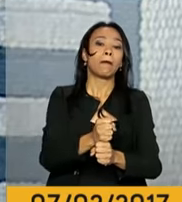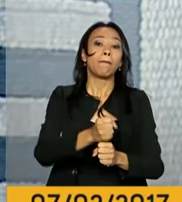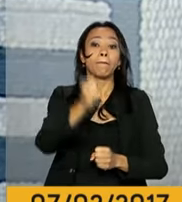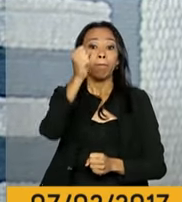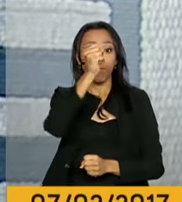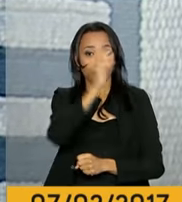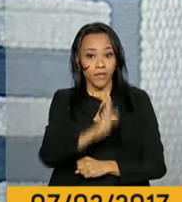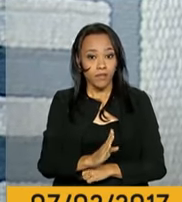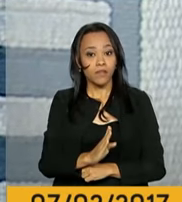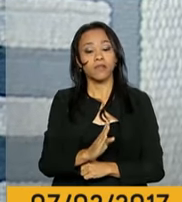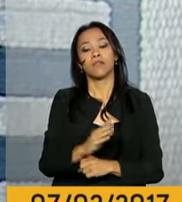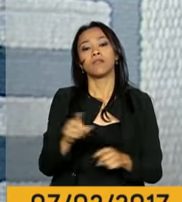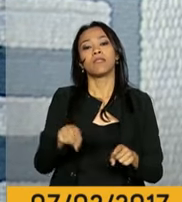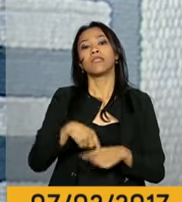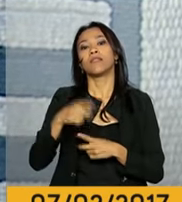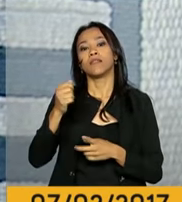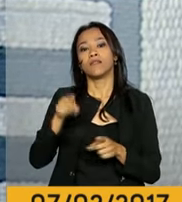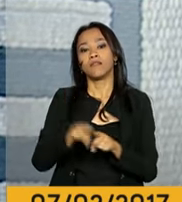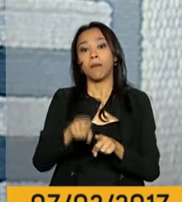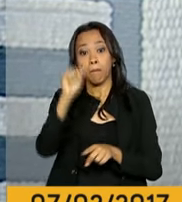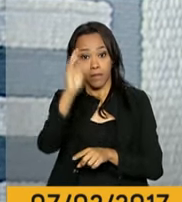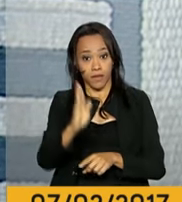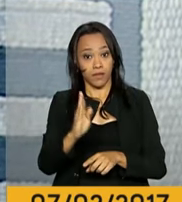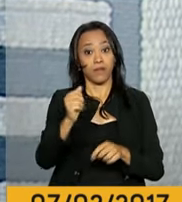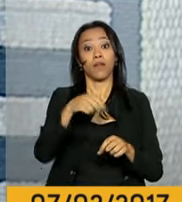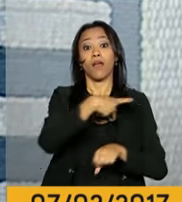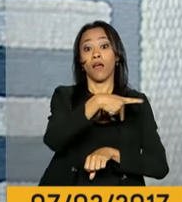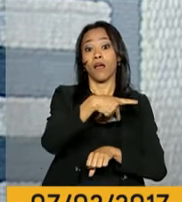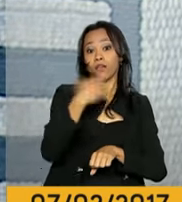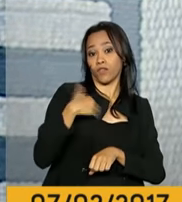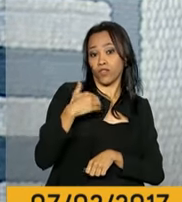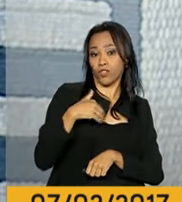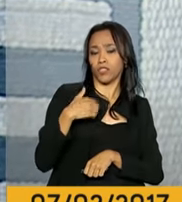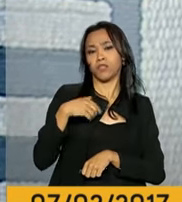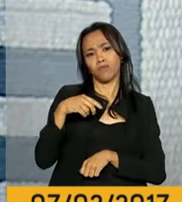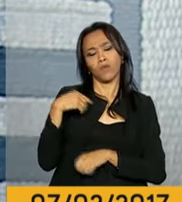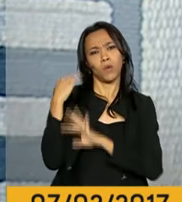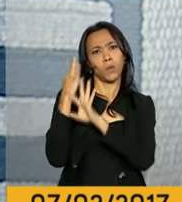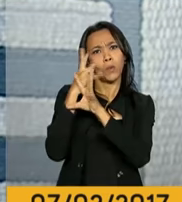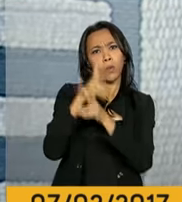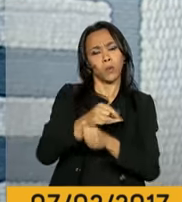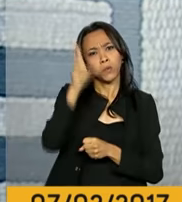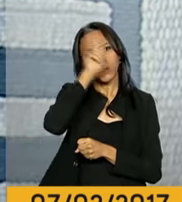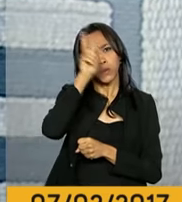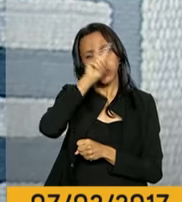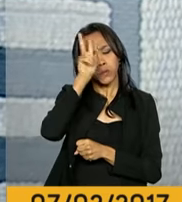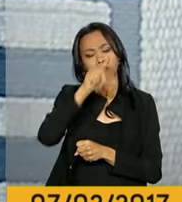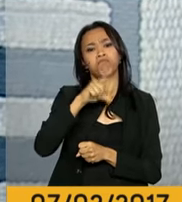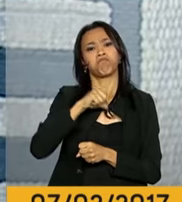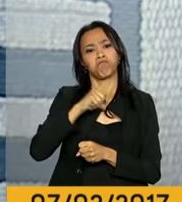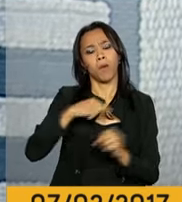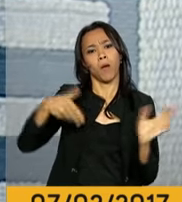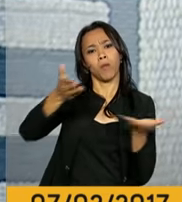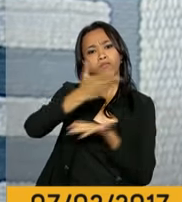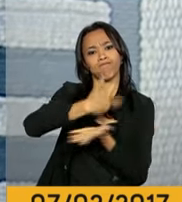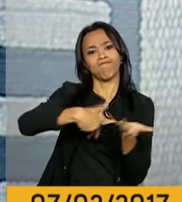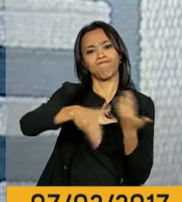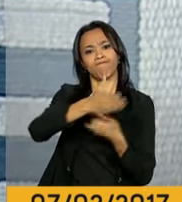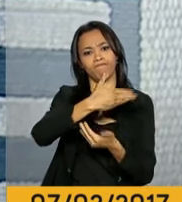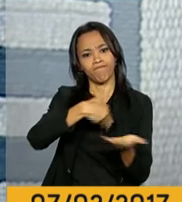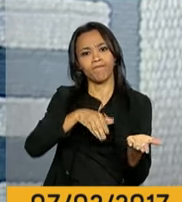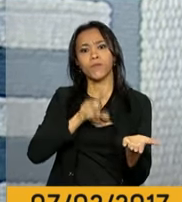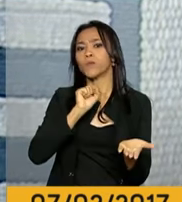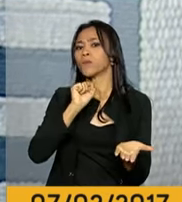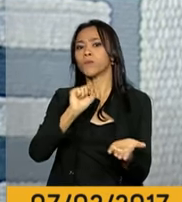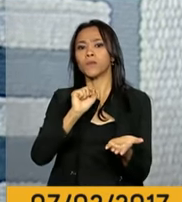construíram sua própria memória comum as recordações de nossa história